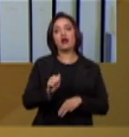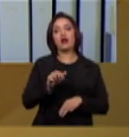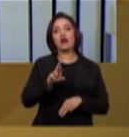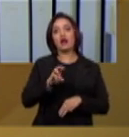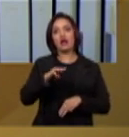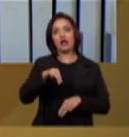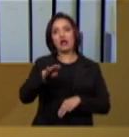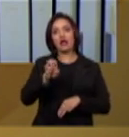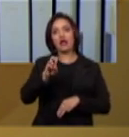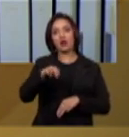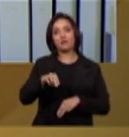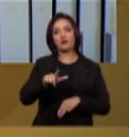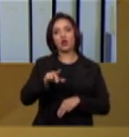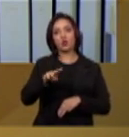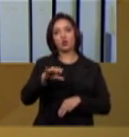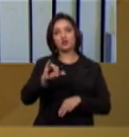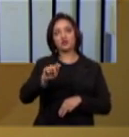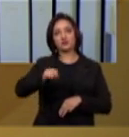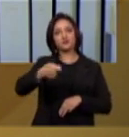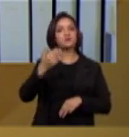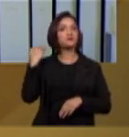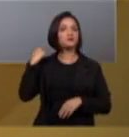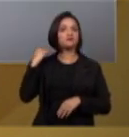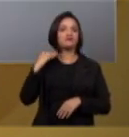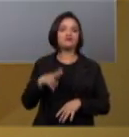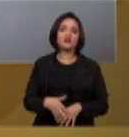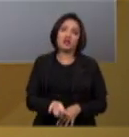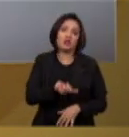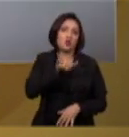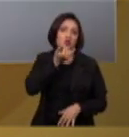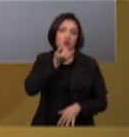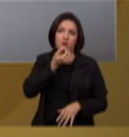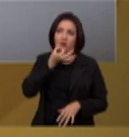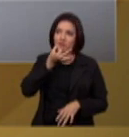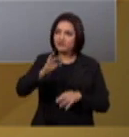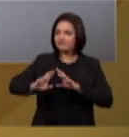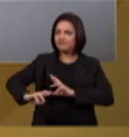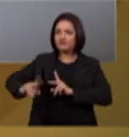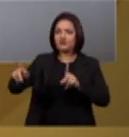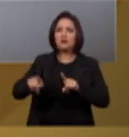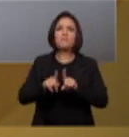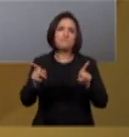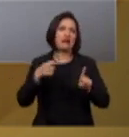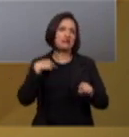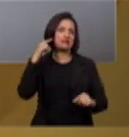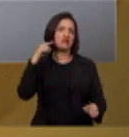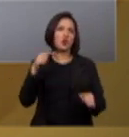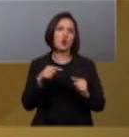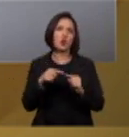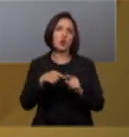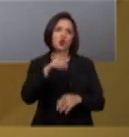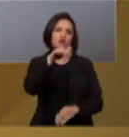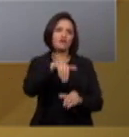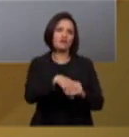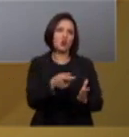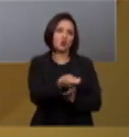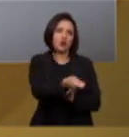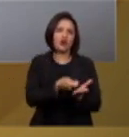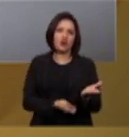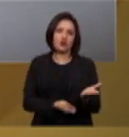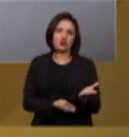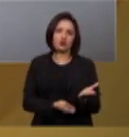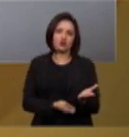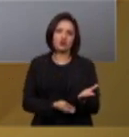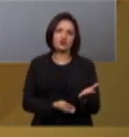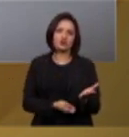Presidente, eu peço vênia à divergência e apresentou os seus argumentos, mas eu estou acompanhando o eminente ministro relator